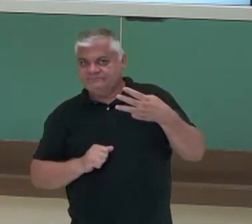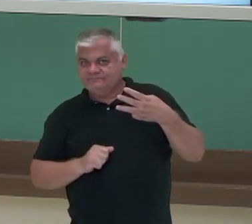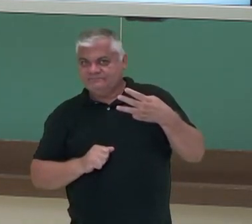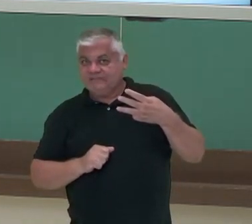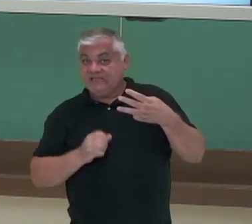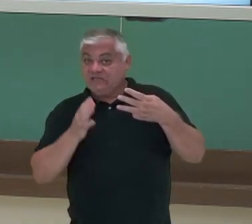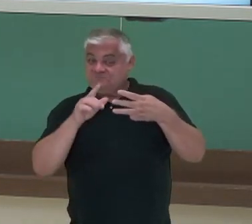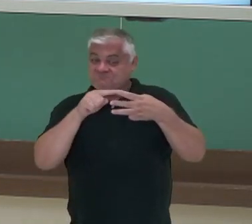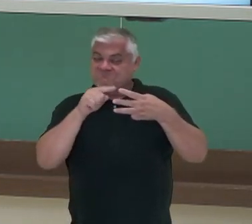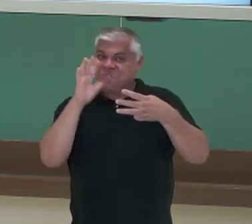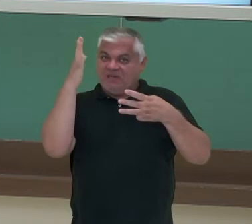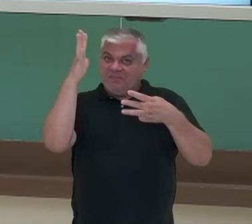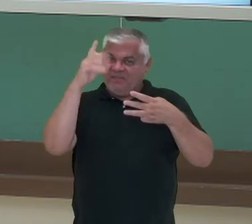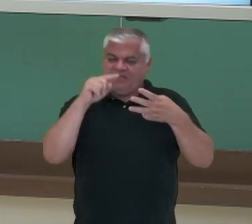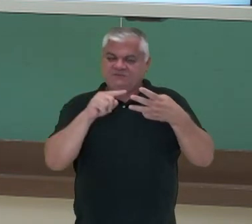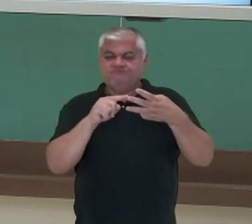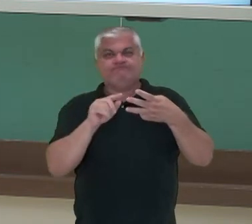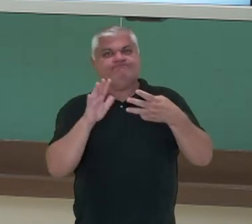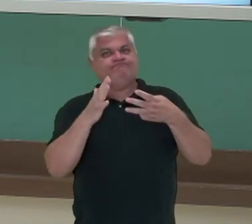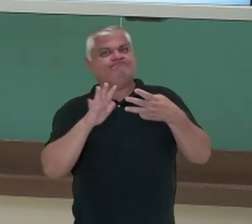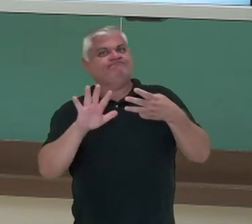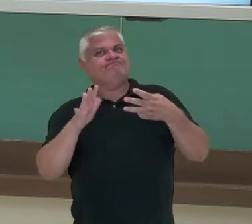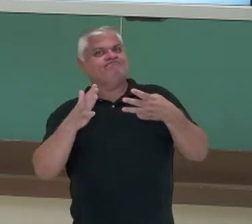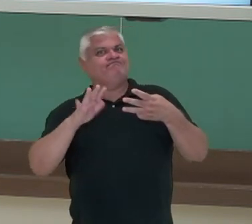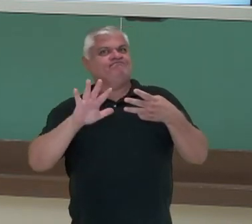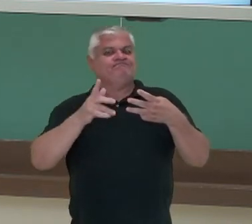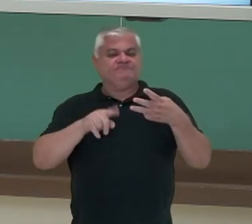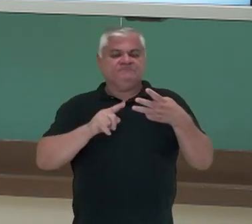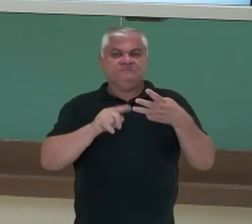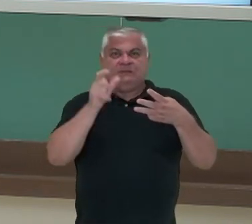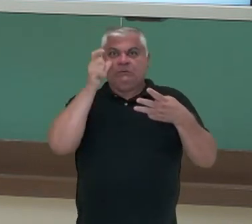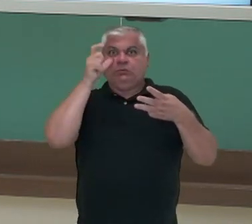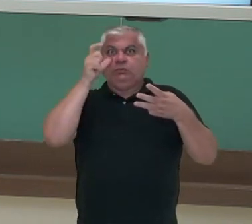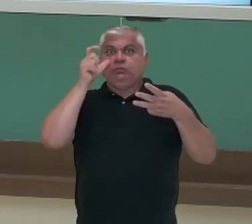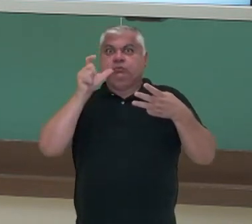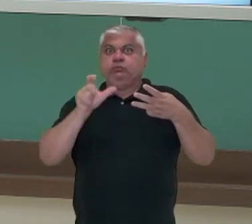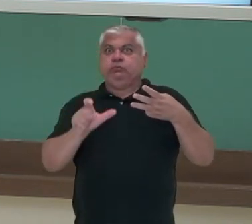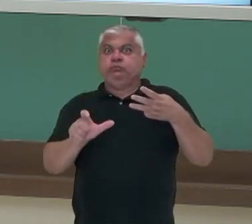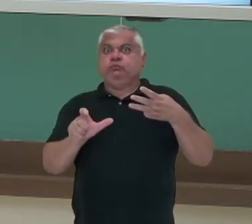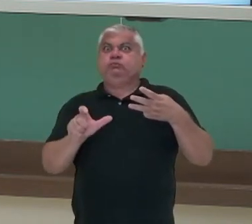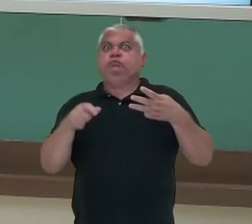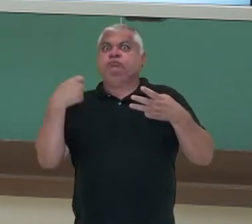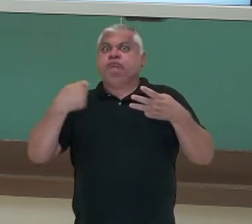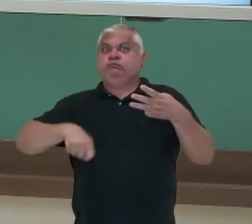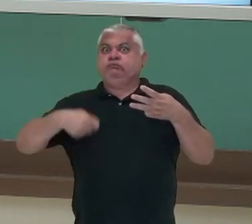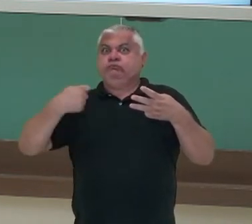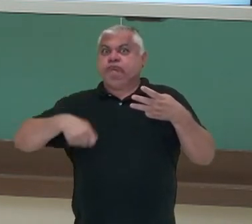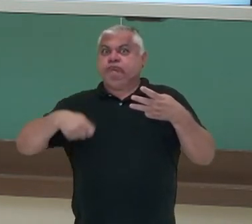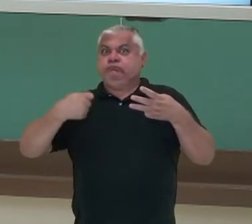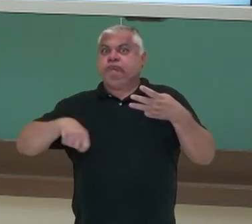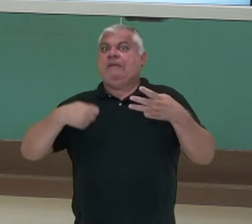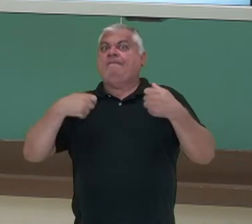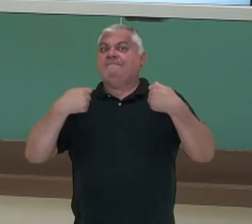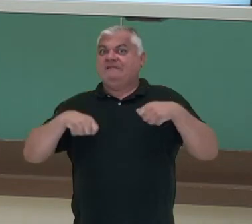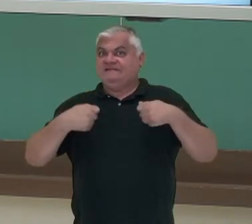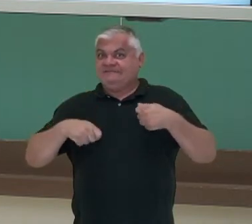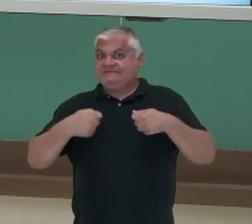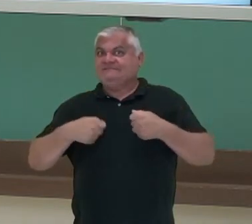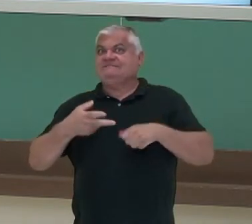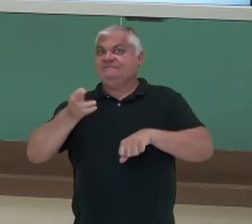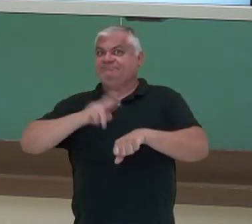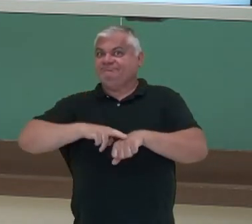de parabéns, se você está mediano ou se você está precisando de uma recuperação,